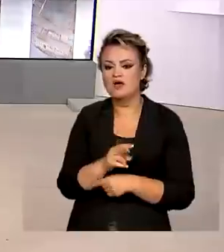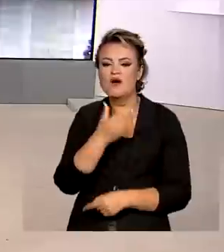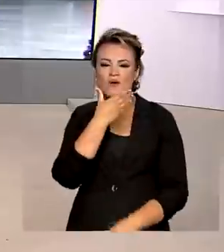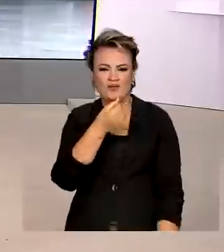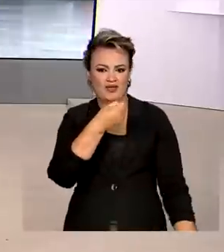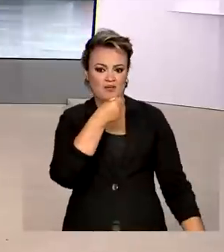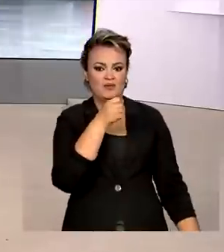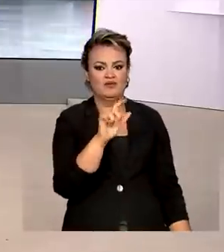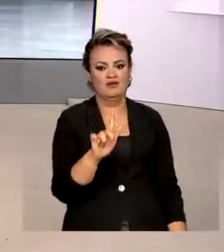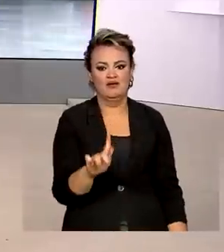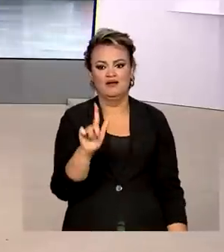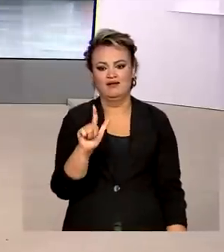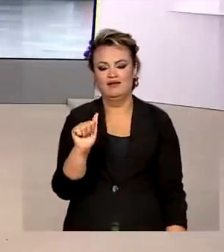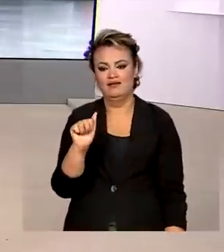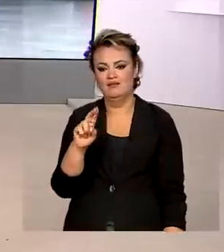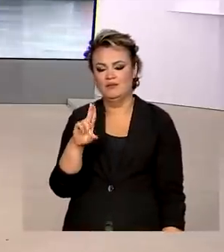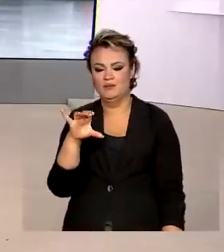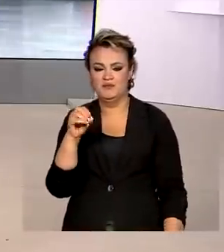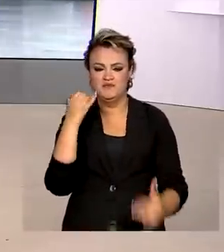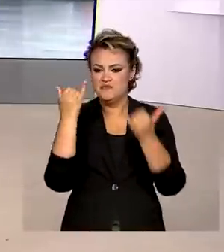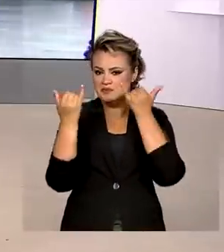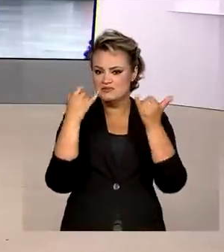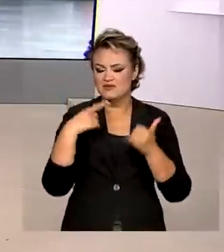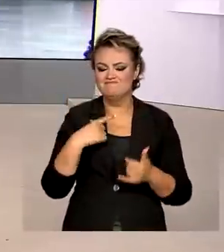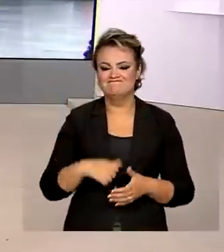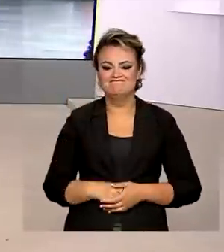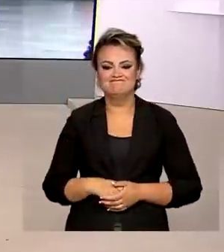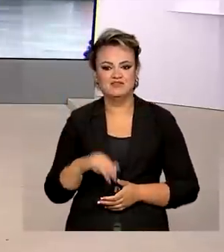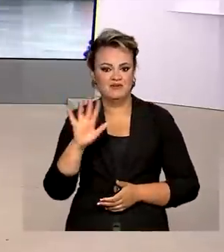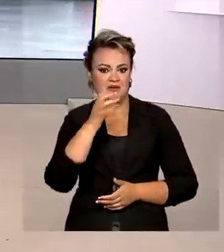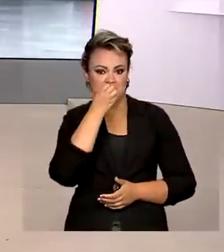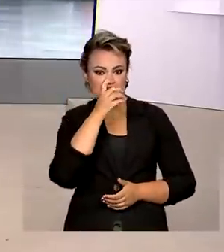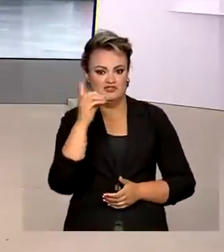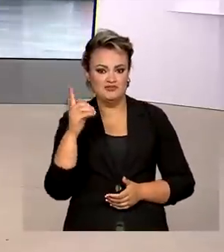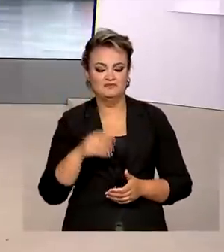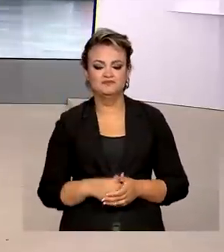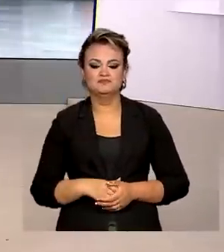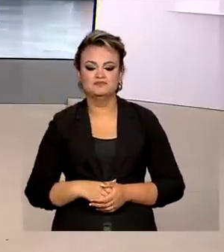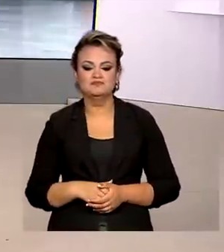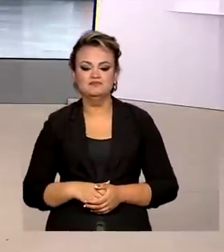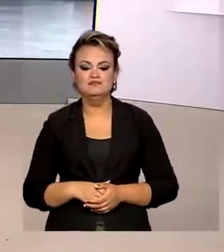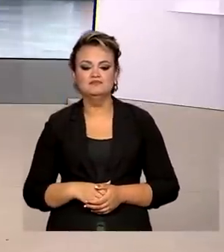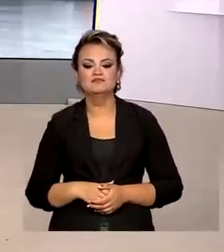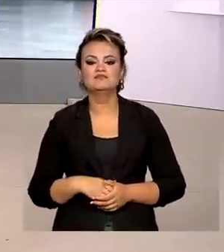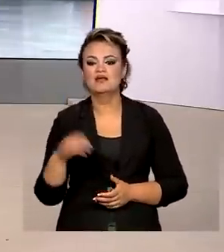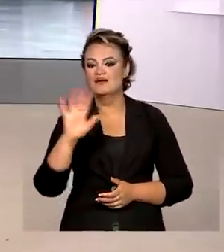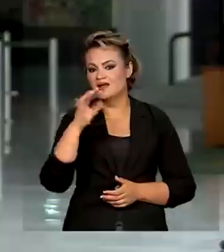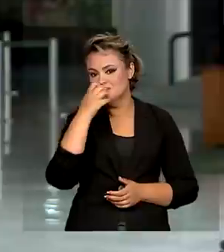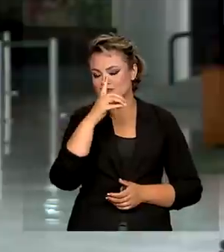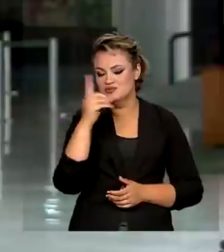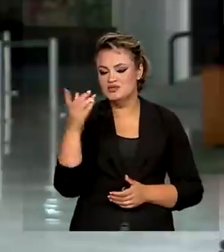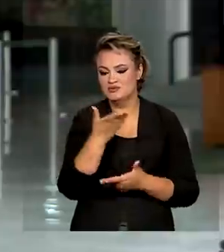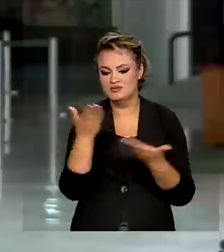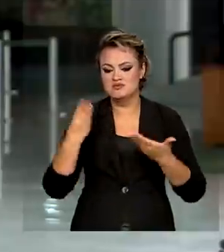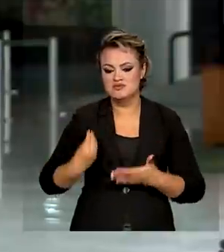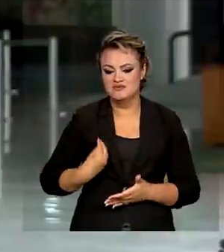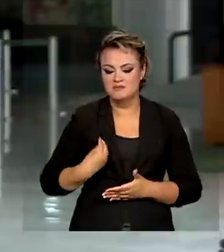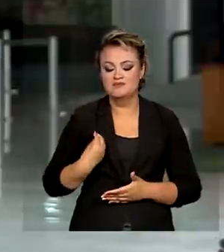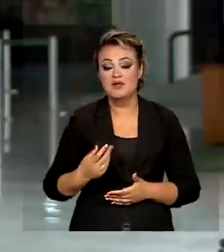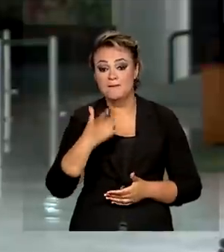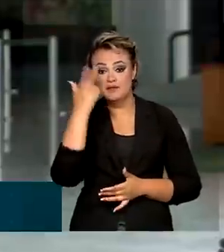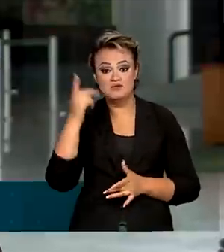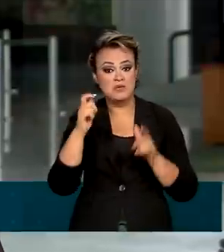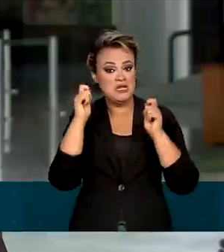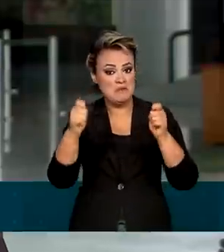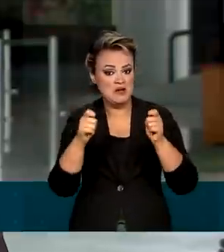repórter Glauco de Queiroz que tem mais informações para a gente bom dia Glauco Olá Mara bom dia para você bom dia a todos né os